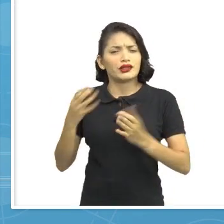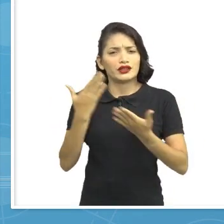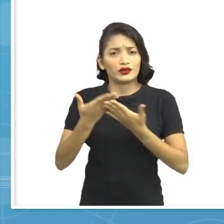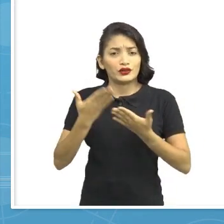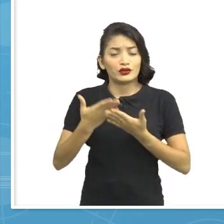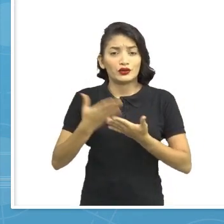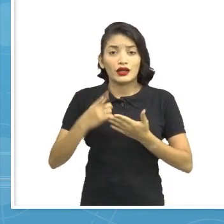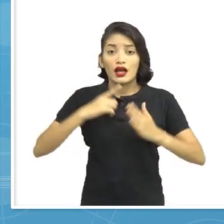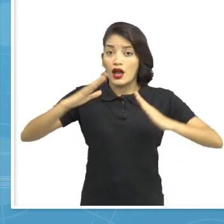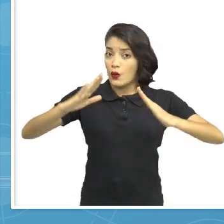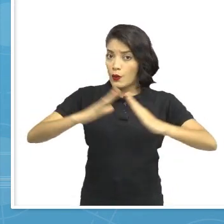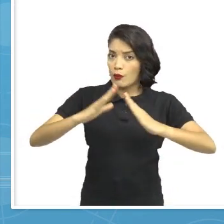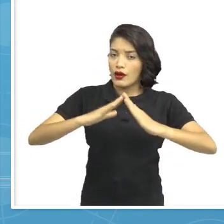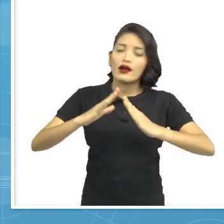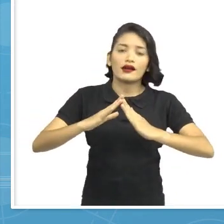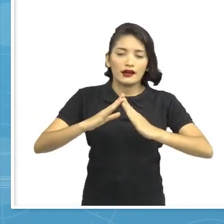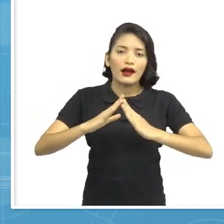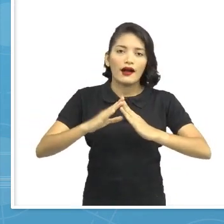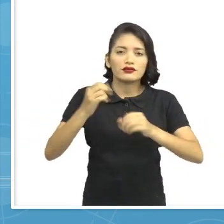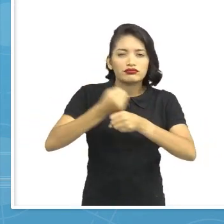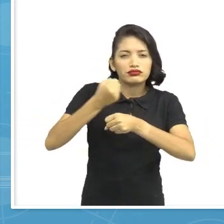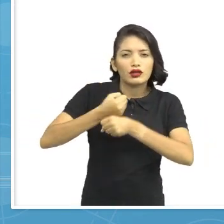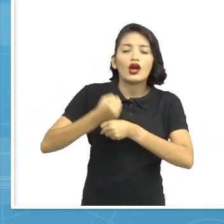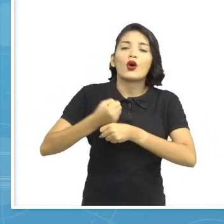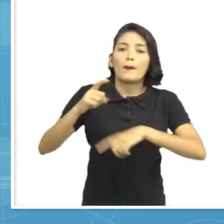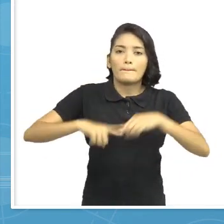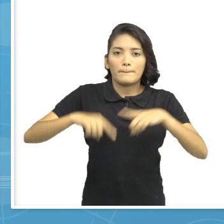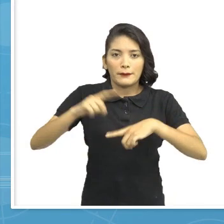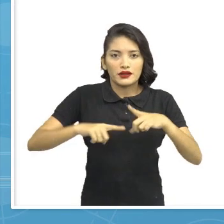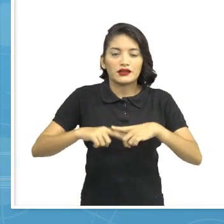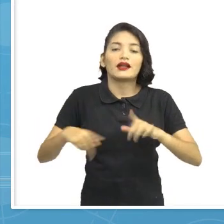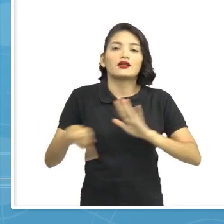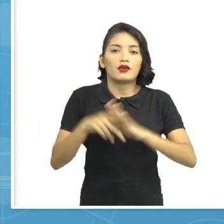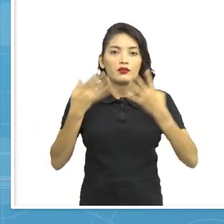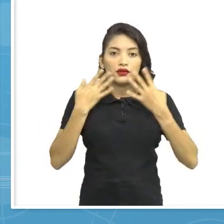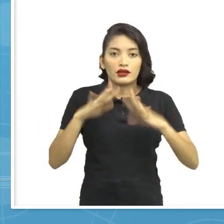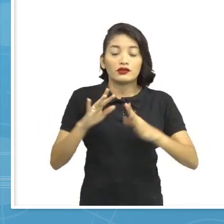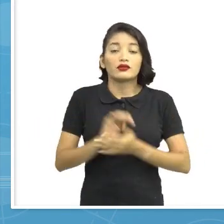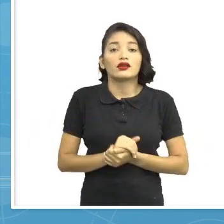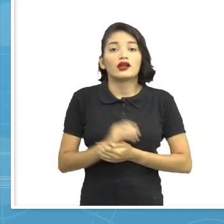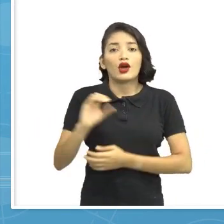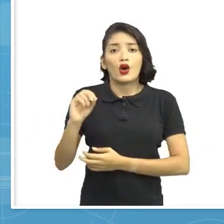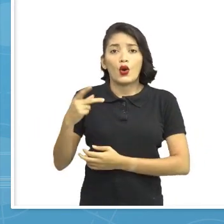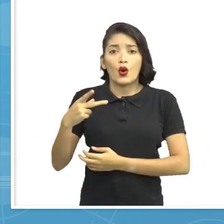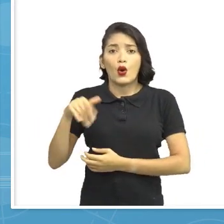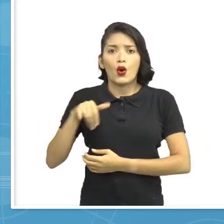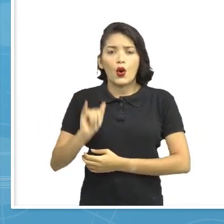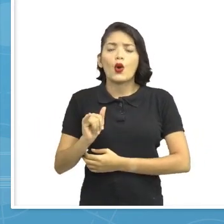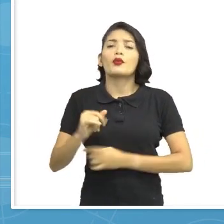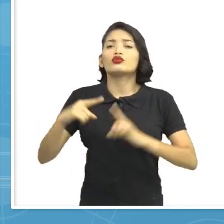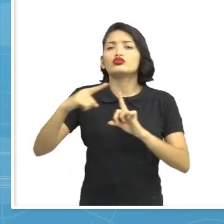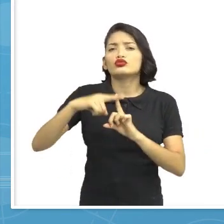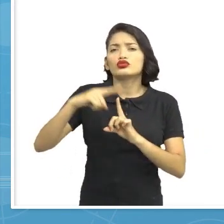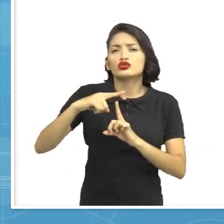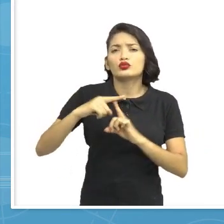habitação que ela é feita com elementos naturais. Né? O OP ele é uma espécie de casa de reza dos